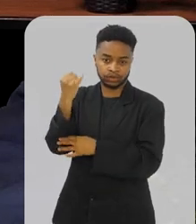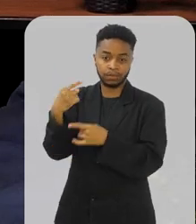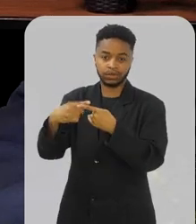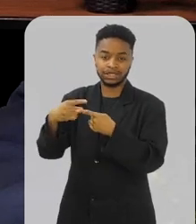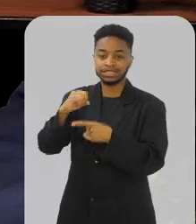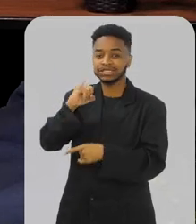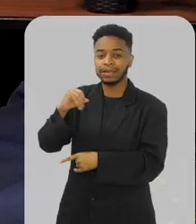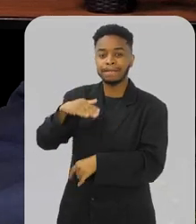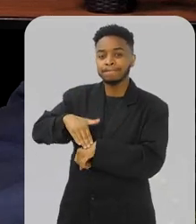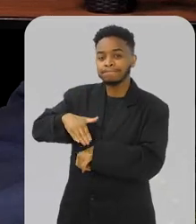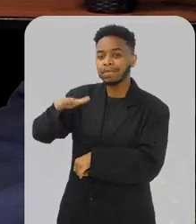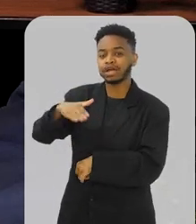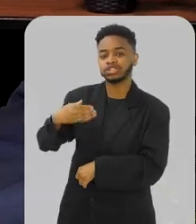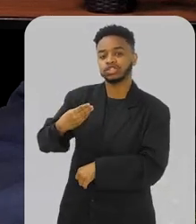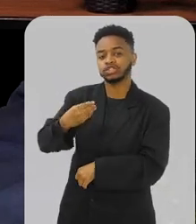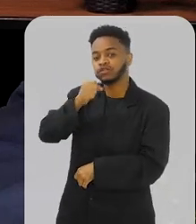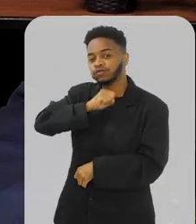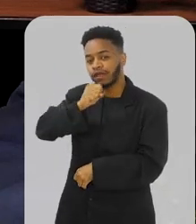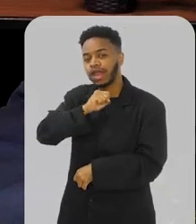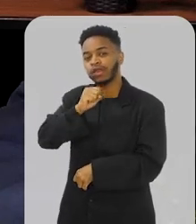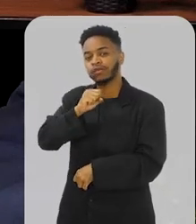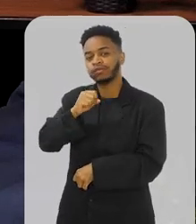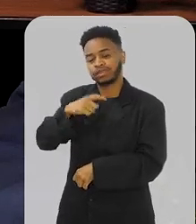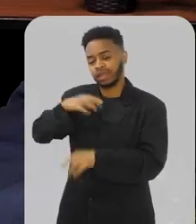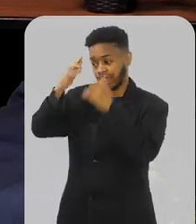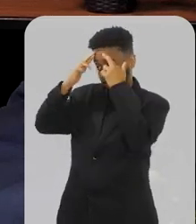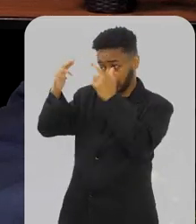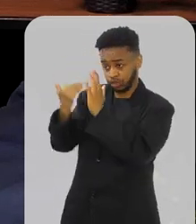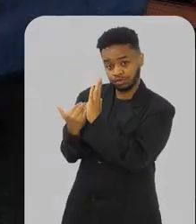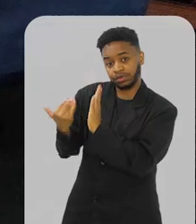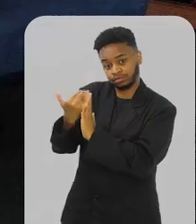mais velho, mais você é respeitado. É o contrário do mundo.